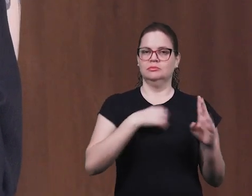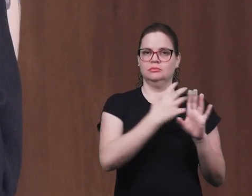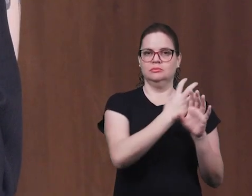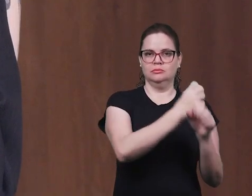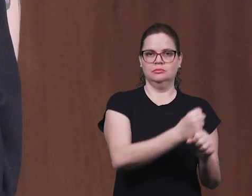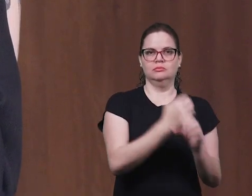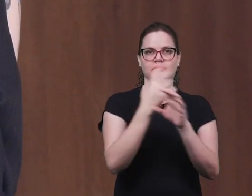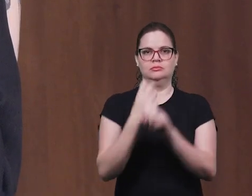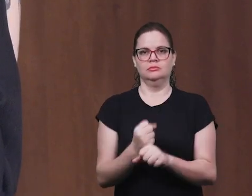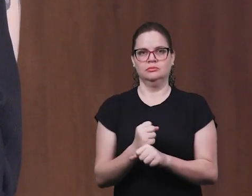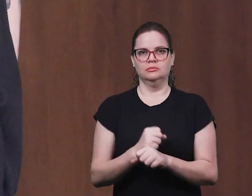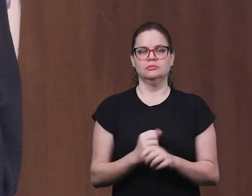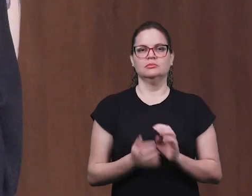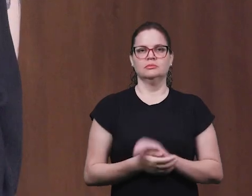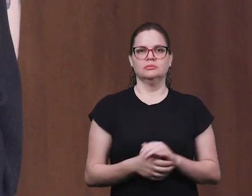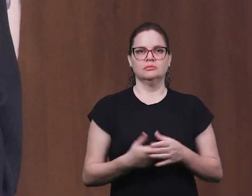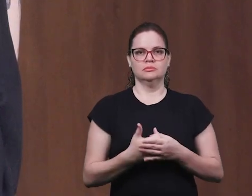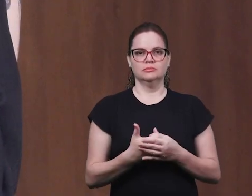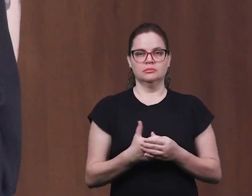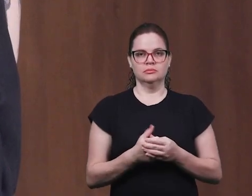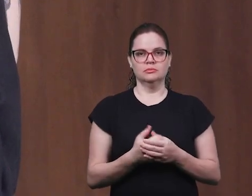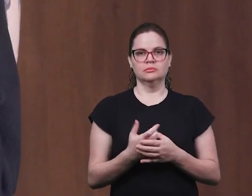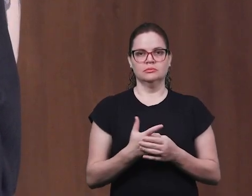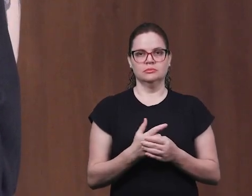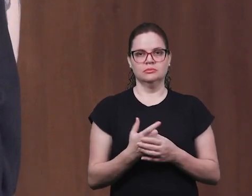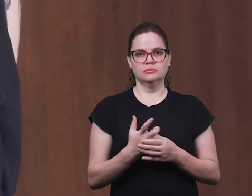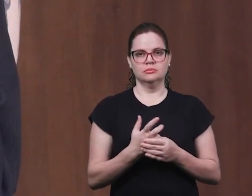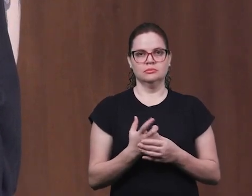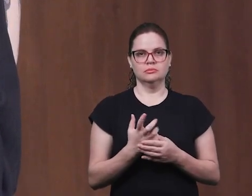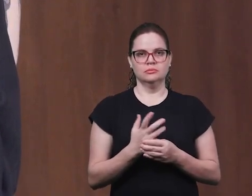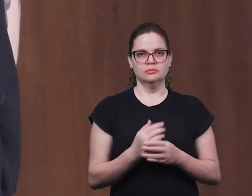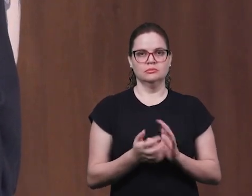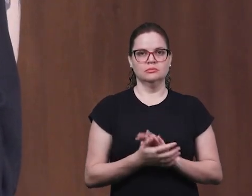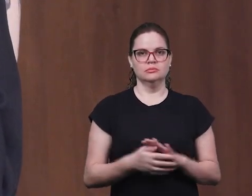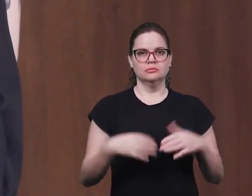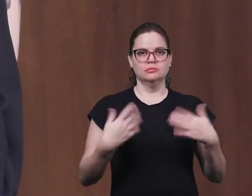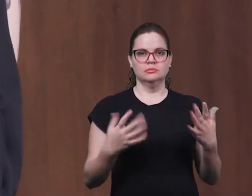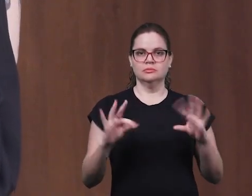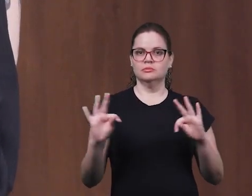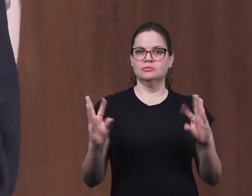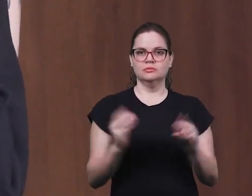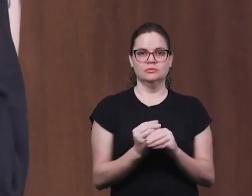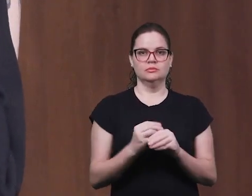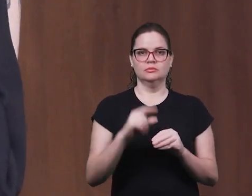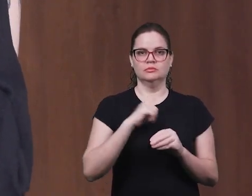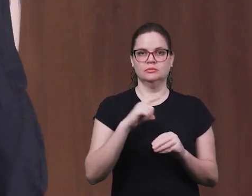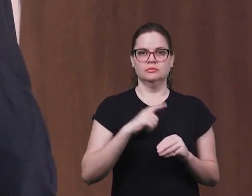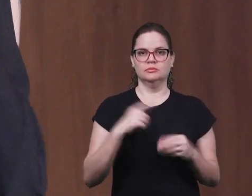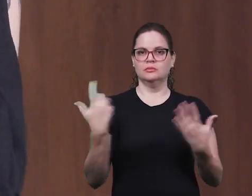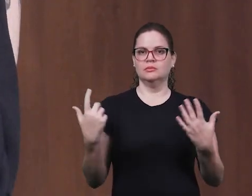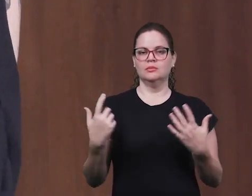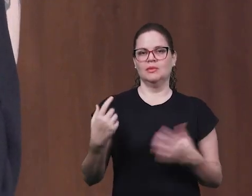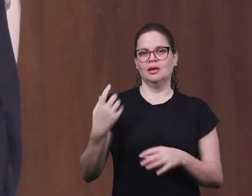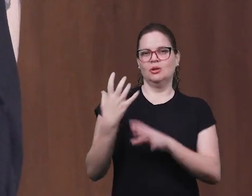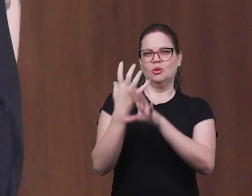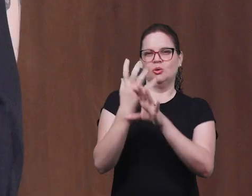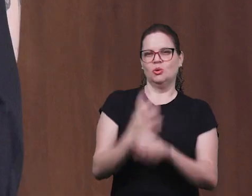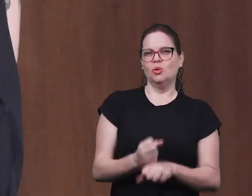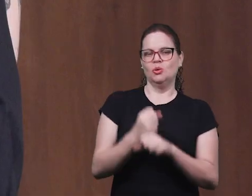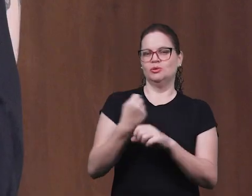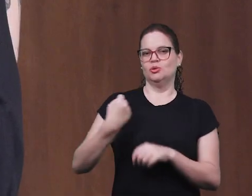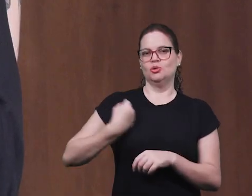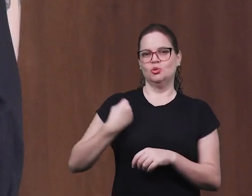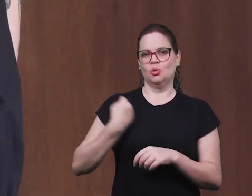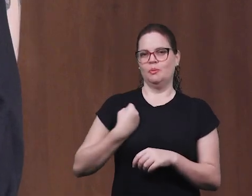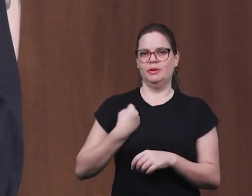segunda leva, 20 anos. Do retorno até a reconstrução do templo, 20 anos. Cheio de números